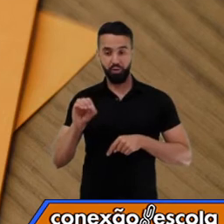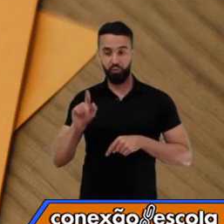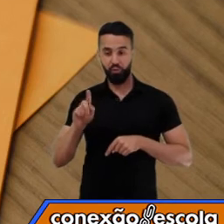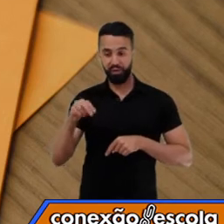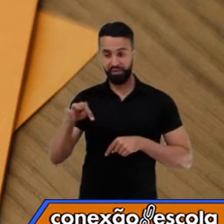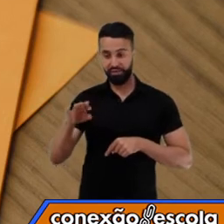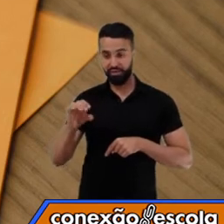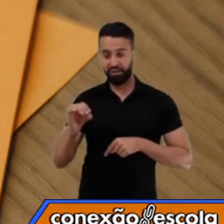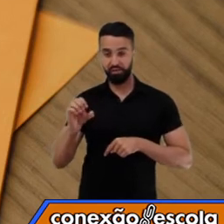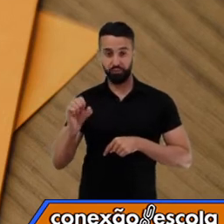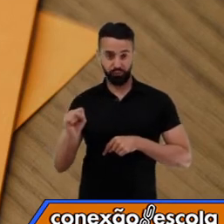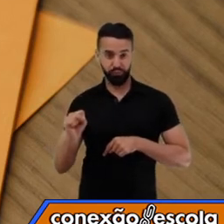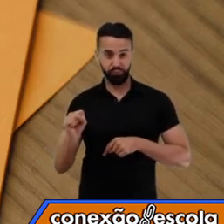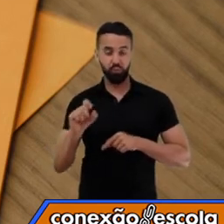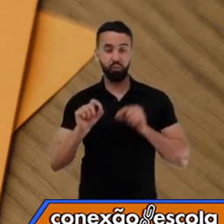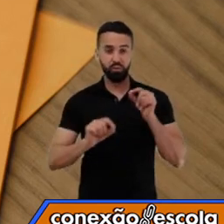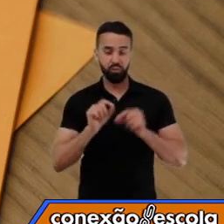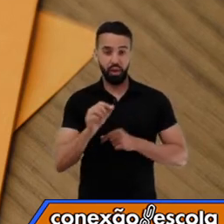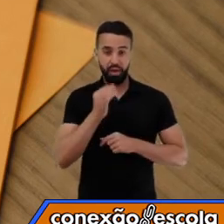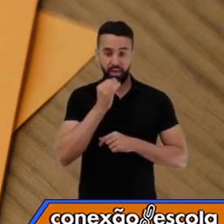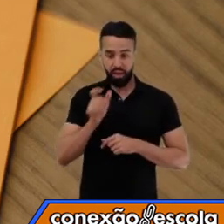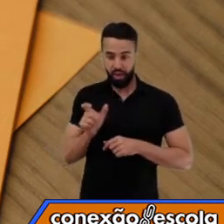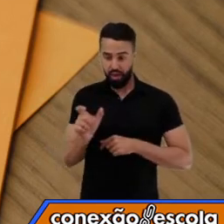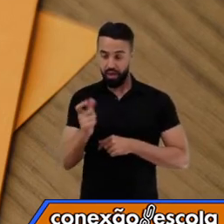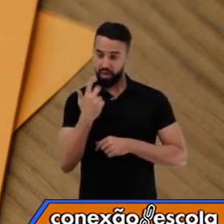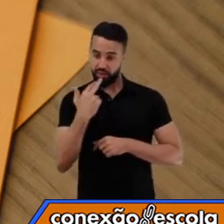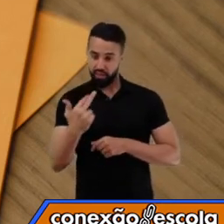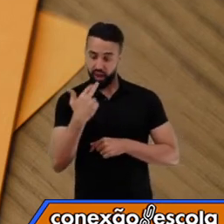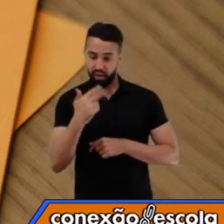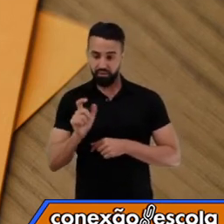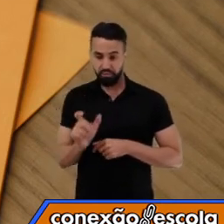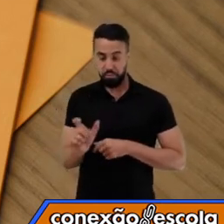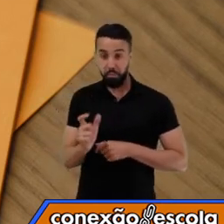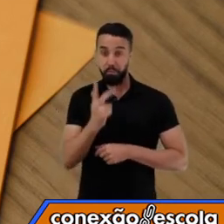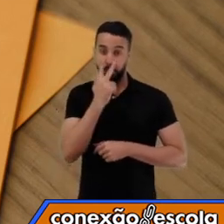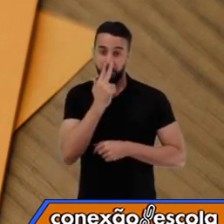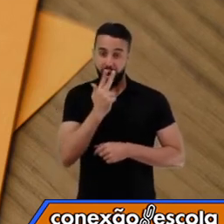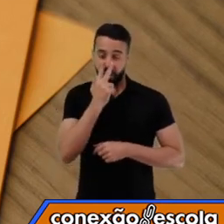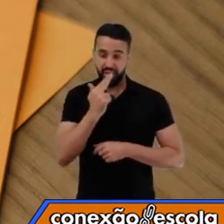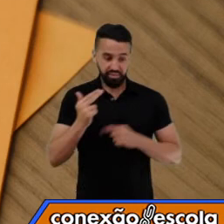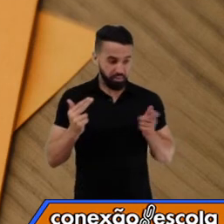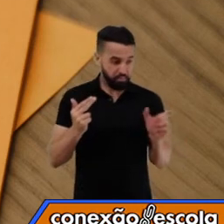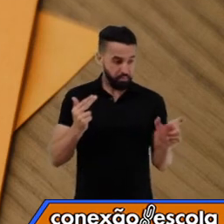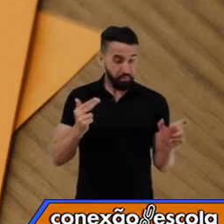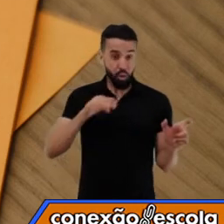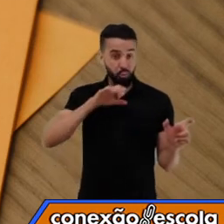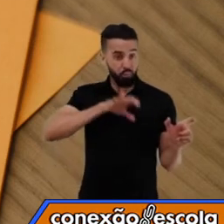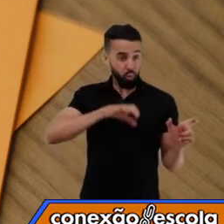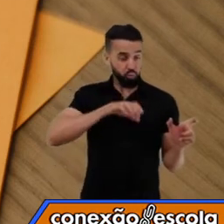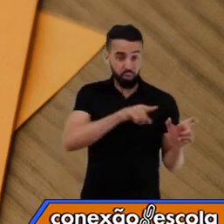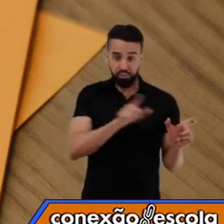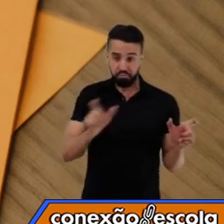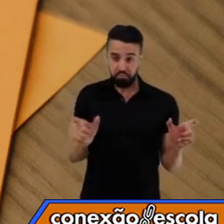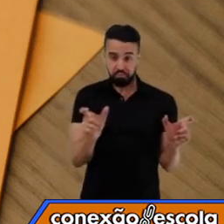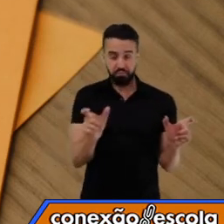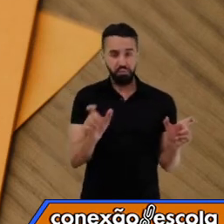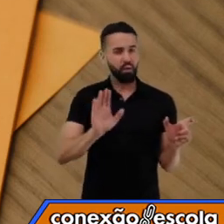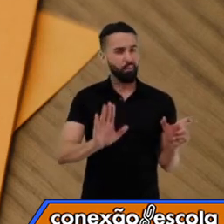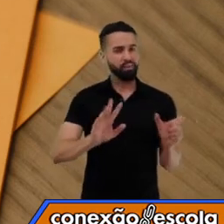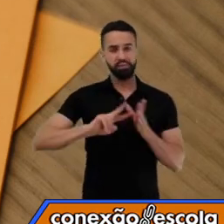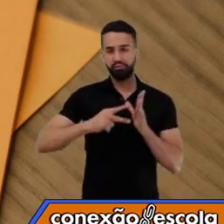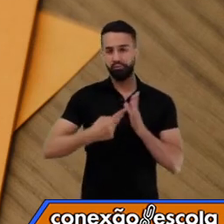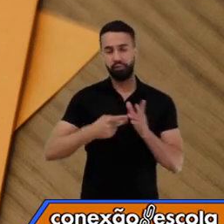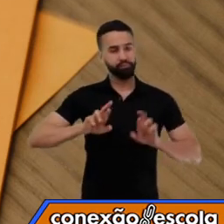eles são palavrinhas escritas em língua inglesa parecem muito com as nossas palavras em língua portuguesa